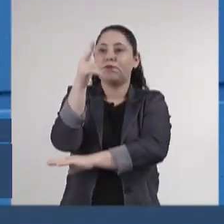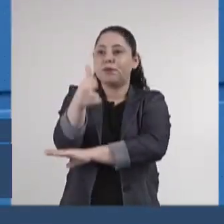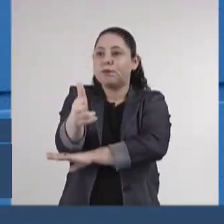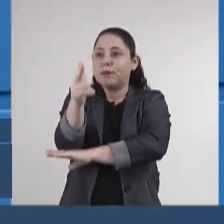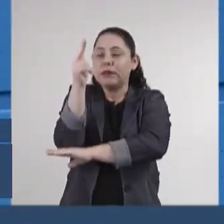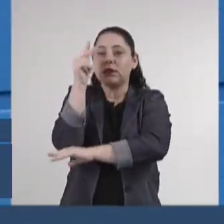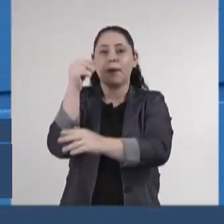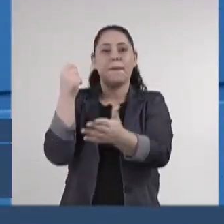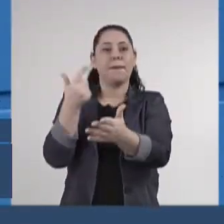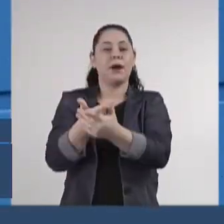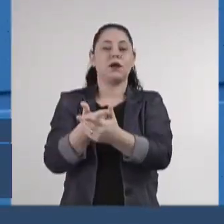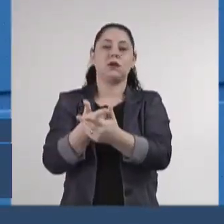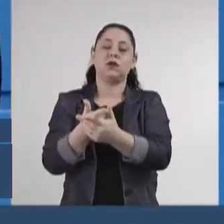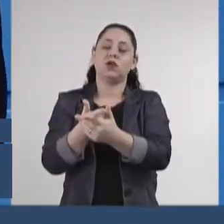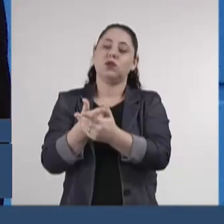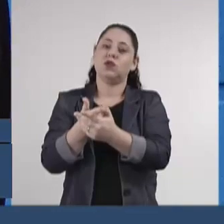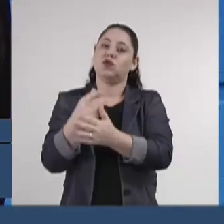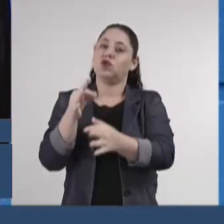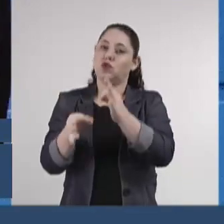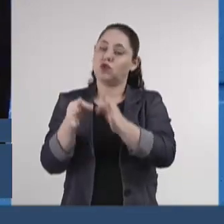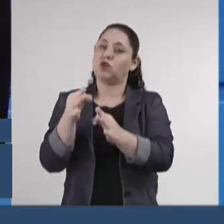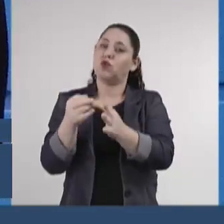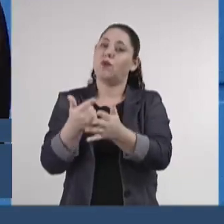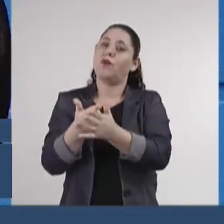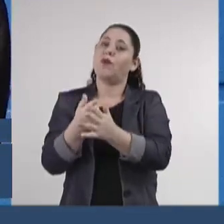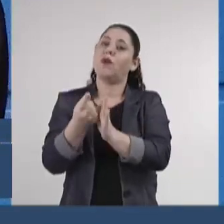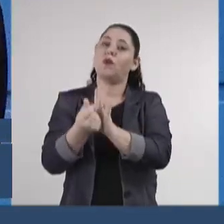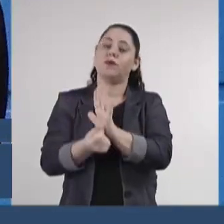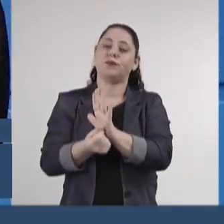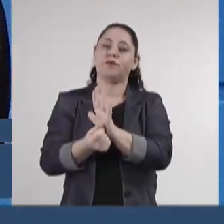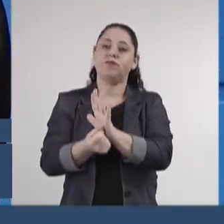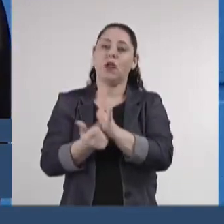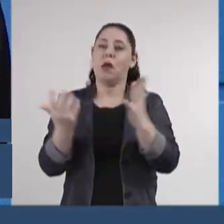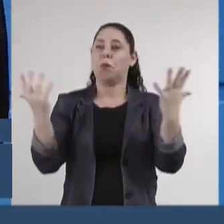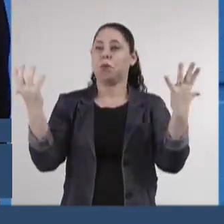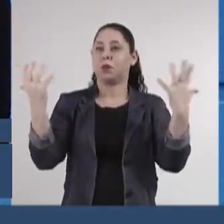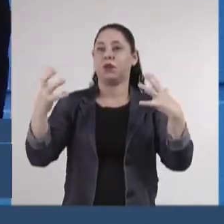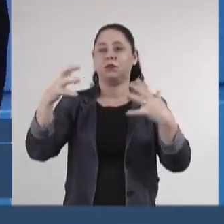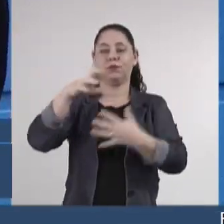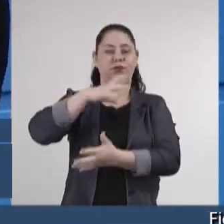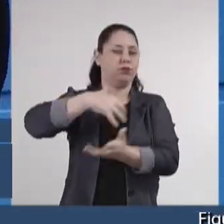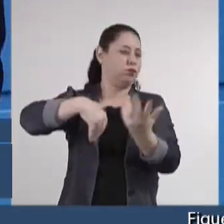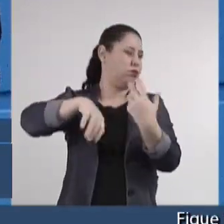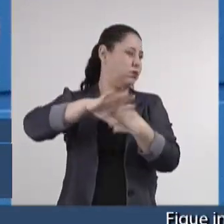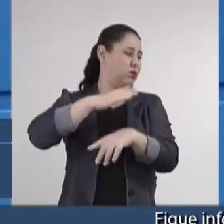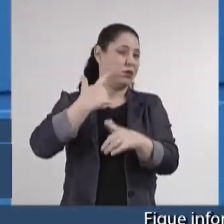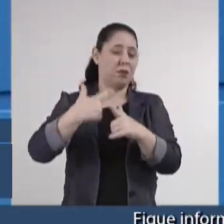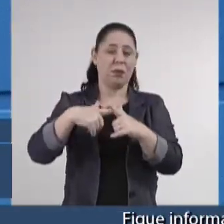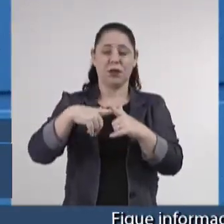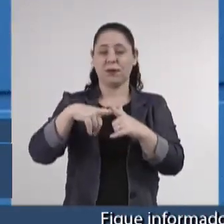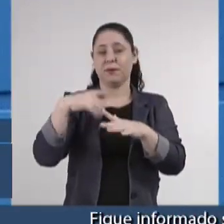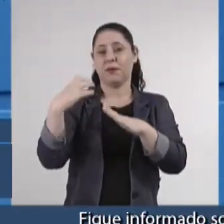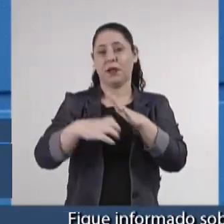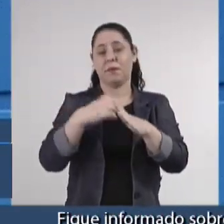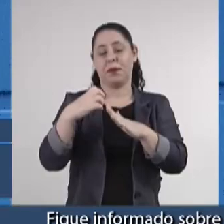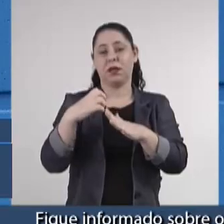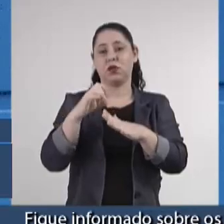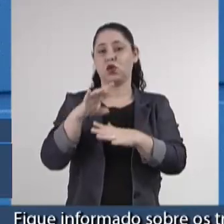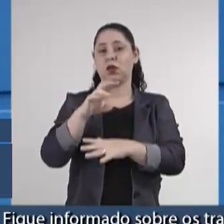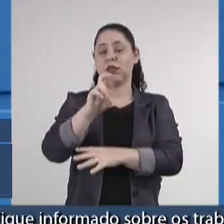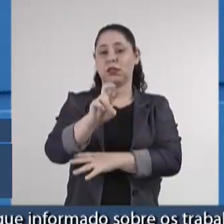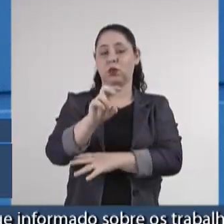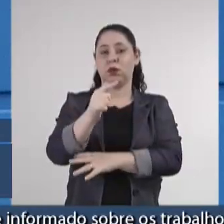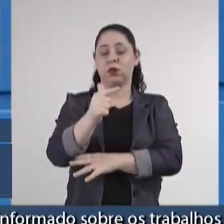tenha preço justo. Nesse caso específico, ficou tudo atrapalhado, porque a empresa entrou com 52%